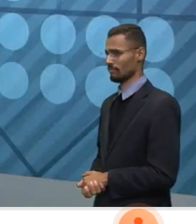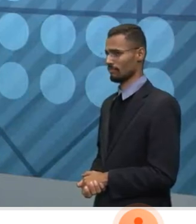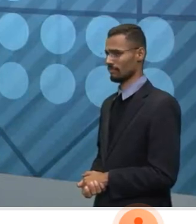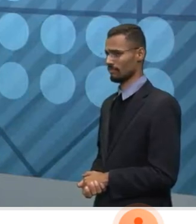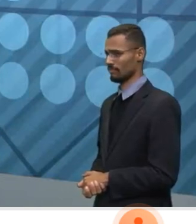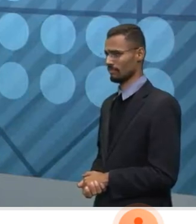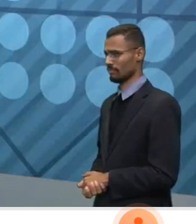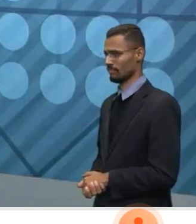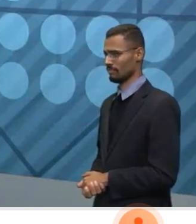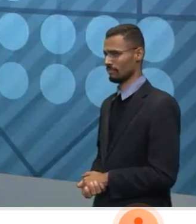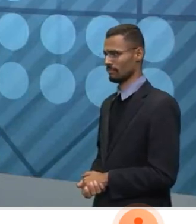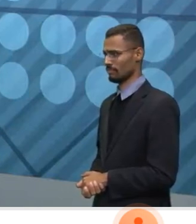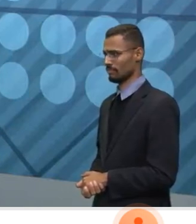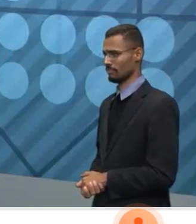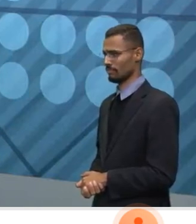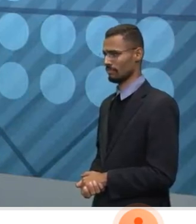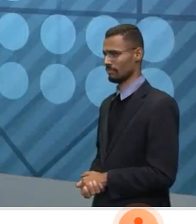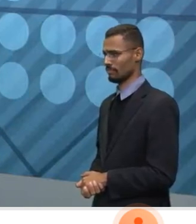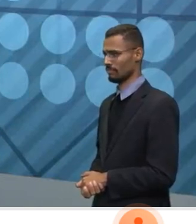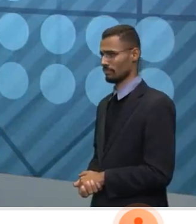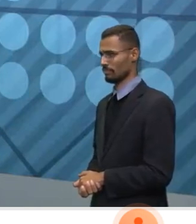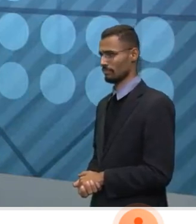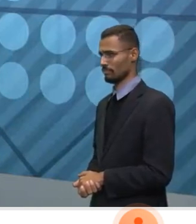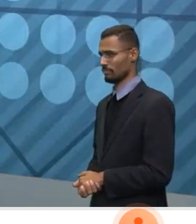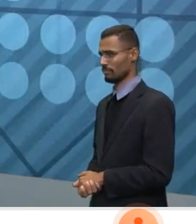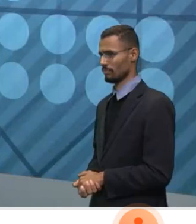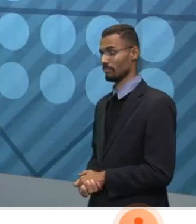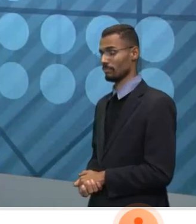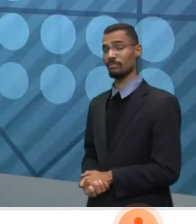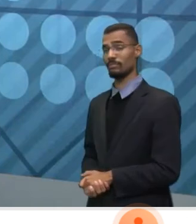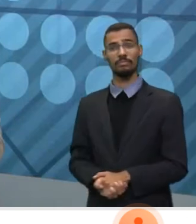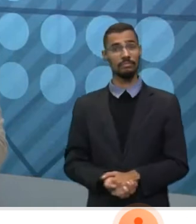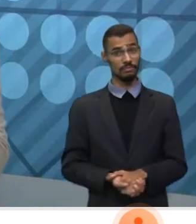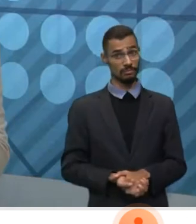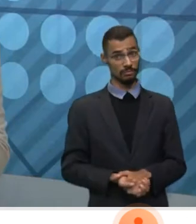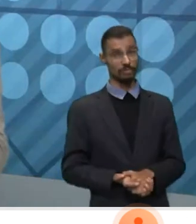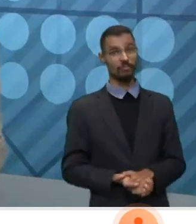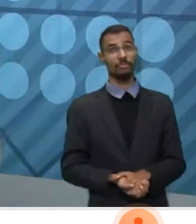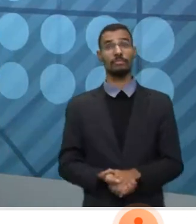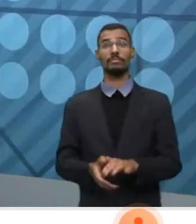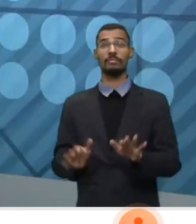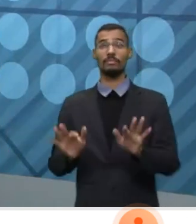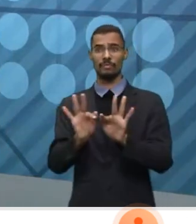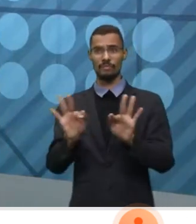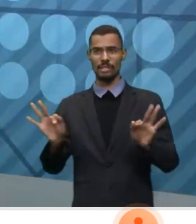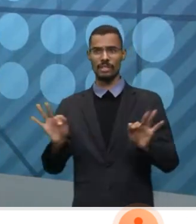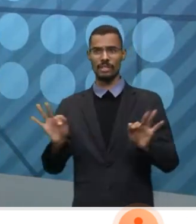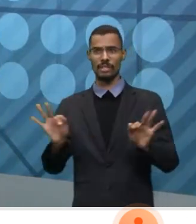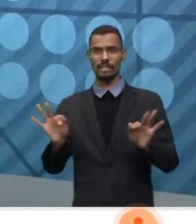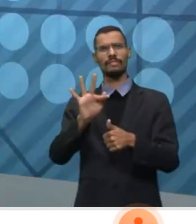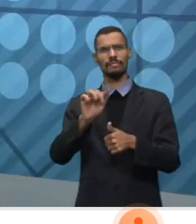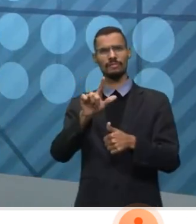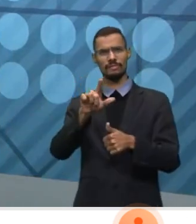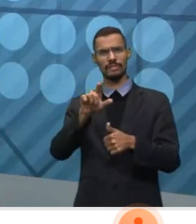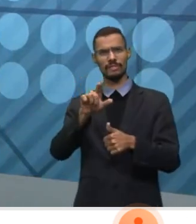Vocês conhecem esse livro? Então, nessa frase, nós temos a flexão verbal, não é?